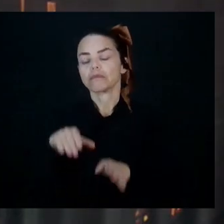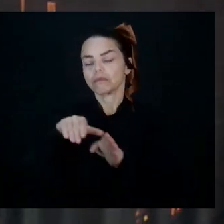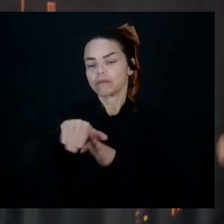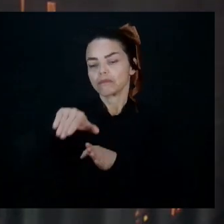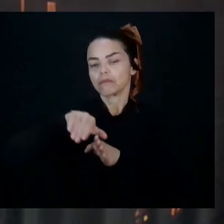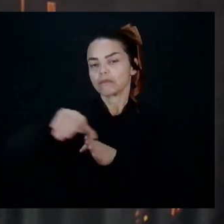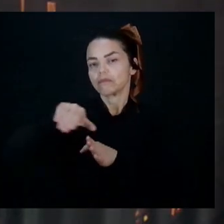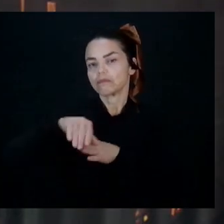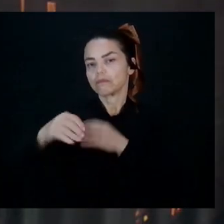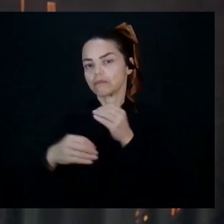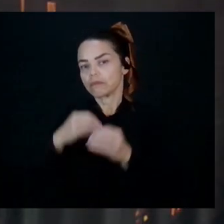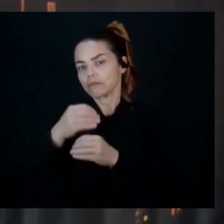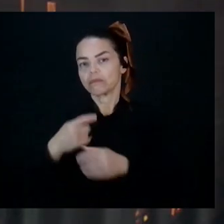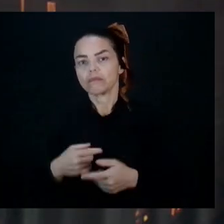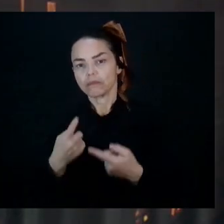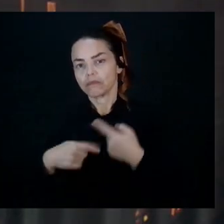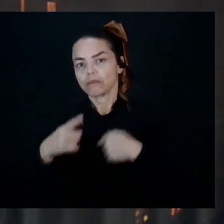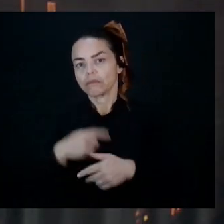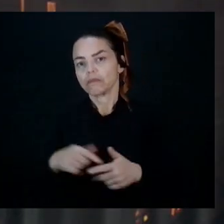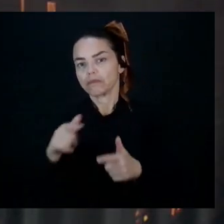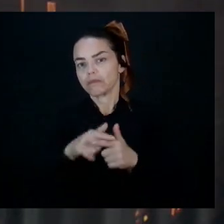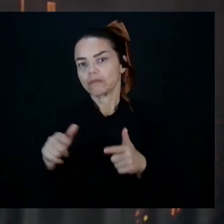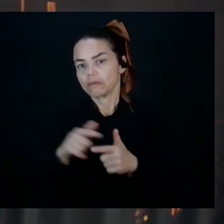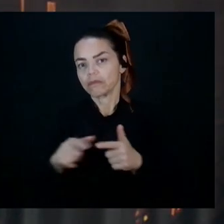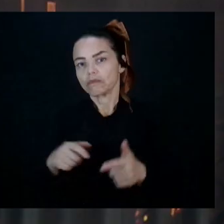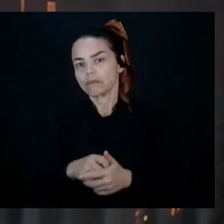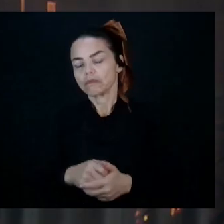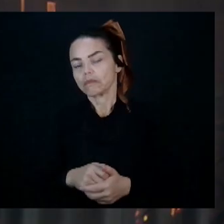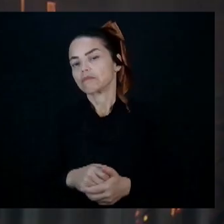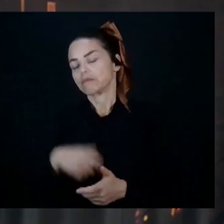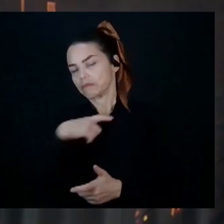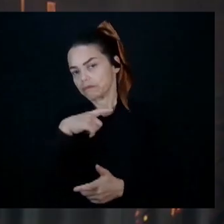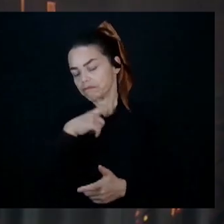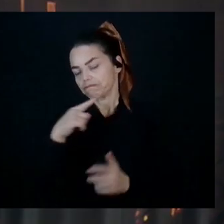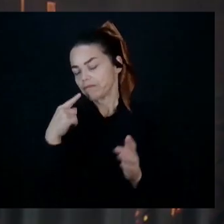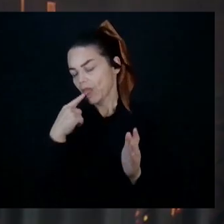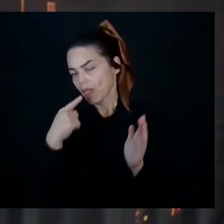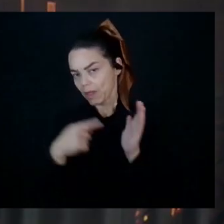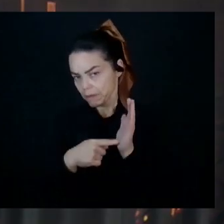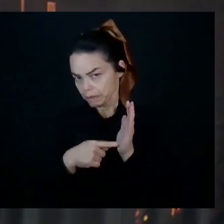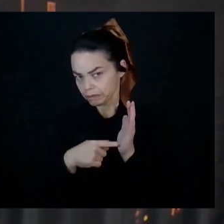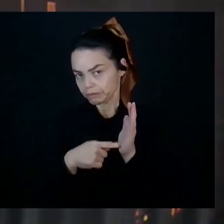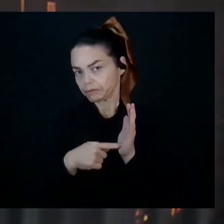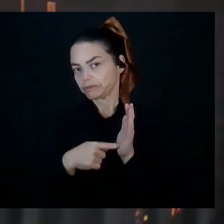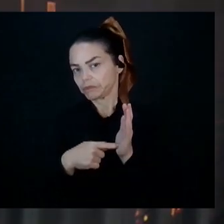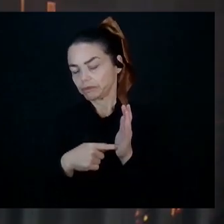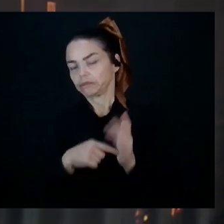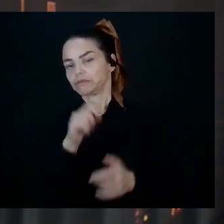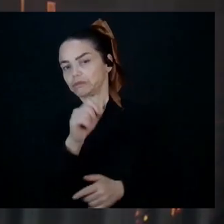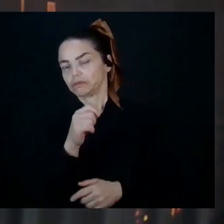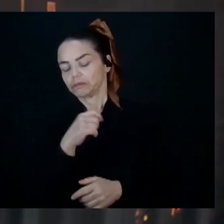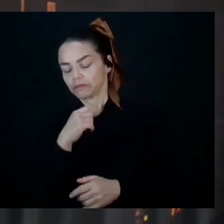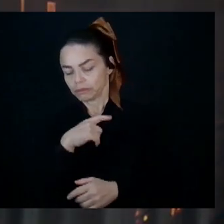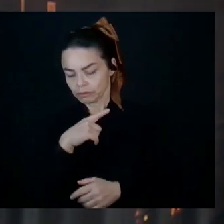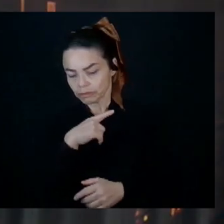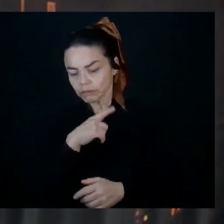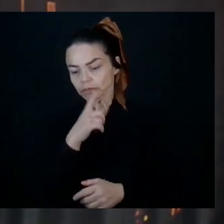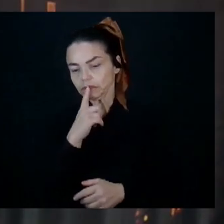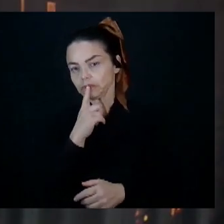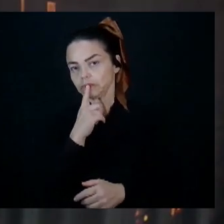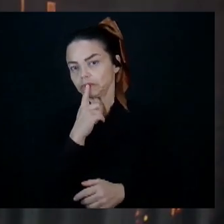como lidar com essa situação, né? Será que há alguma denúncia a ser feita? Será que há algo a